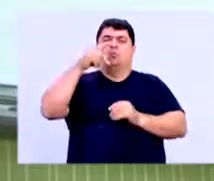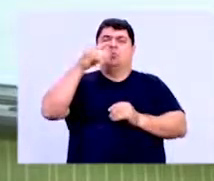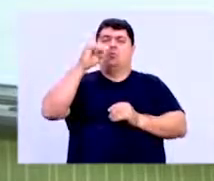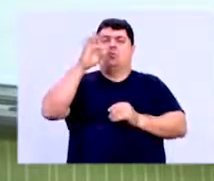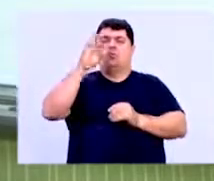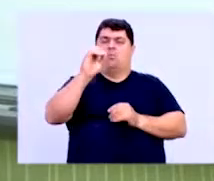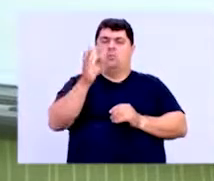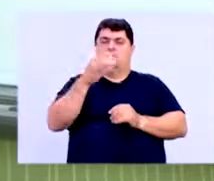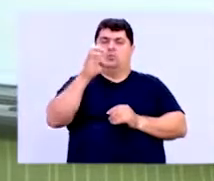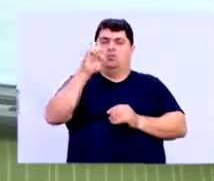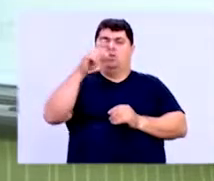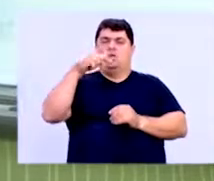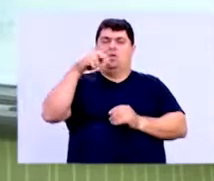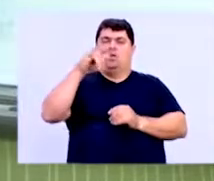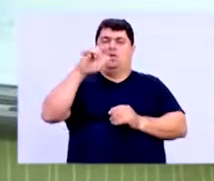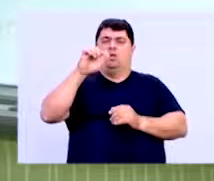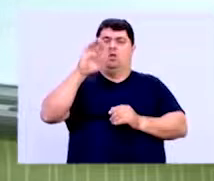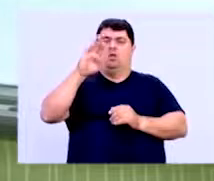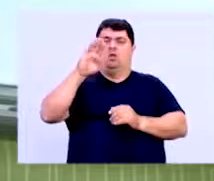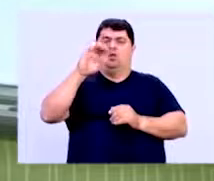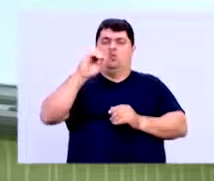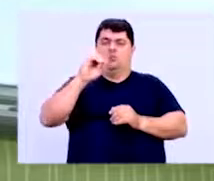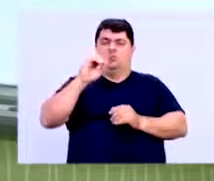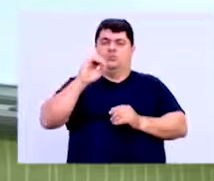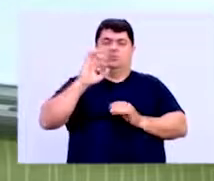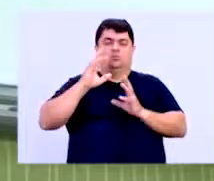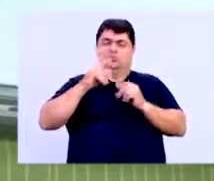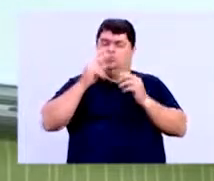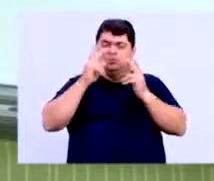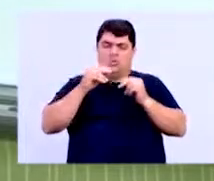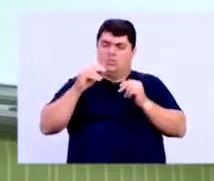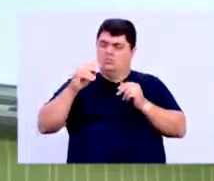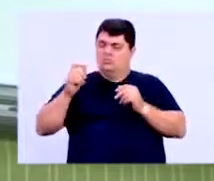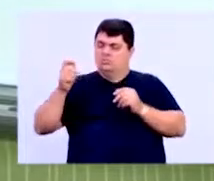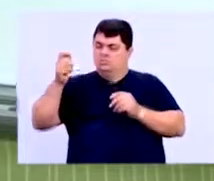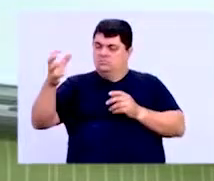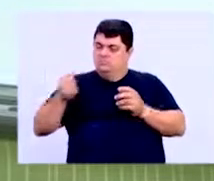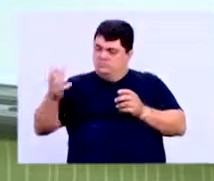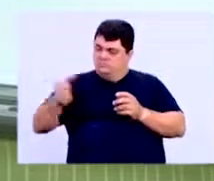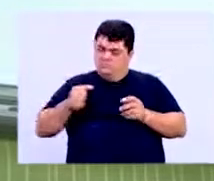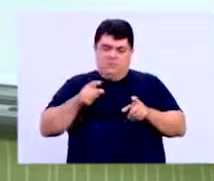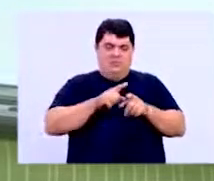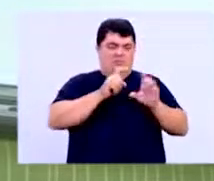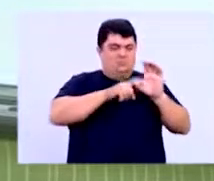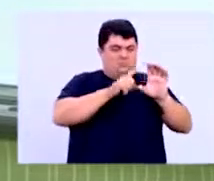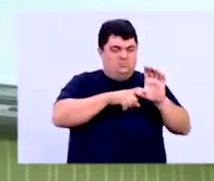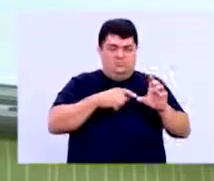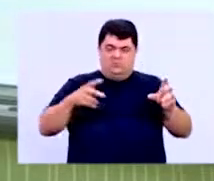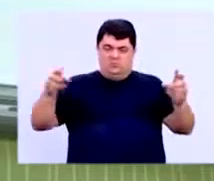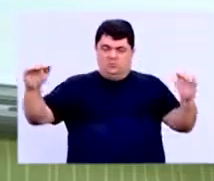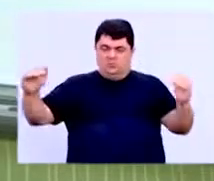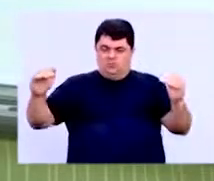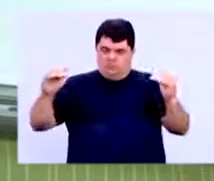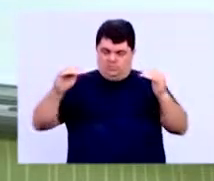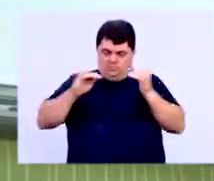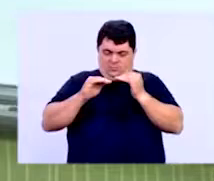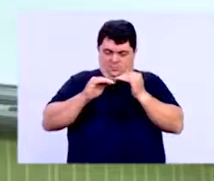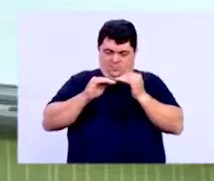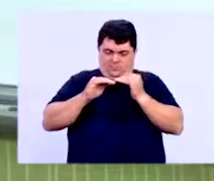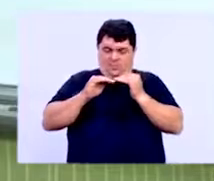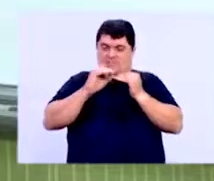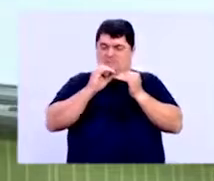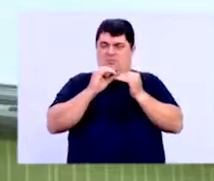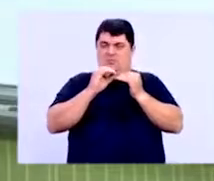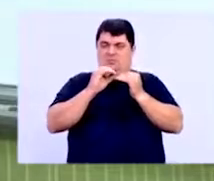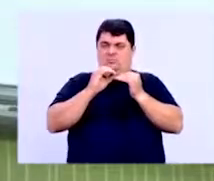De tudo quando a receita e os custos se cruzam. E esse ponto vai dar zero. É quando a partir daquele